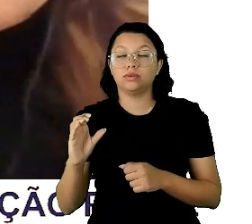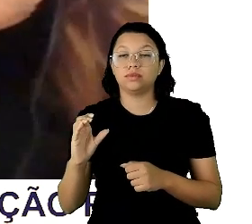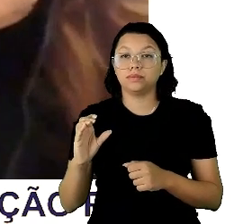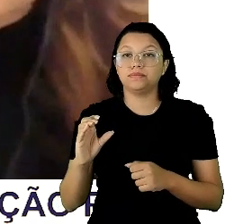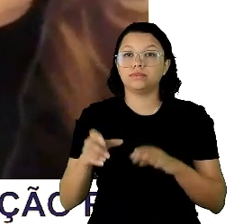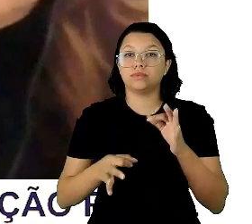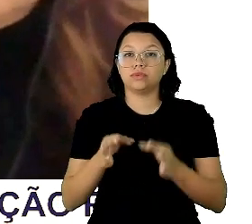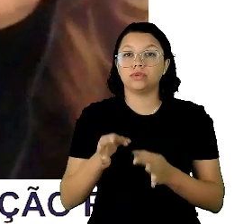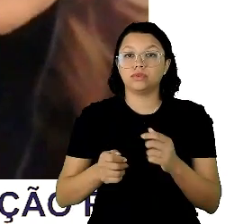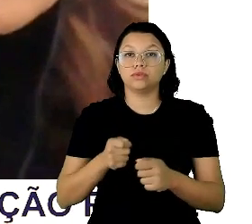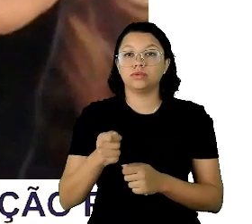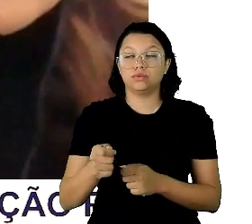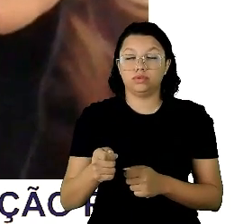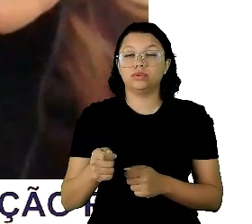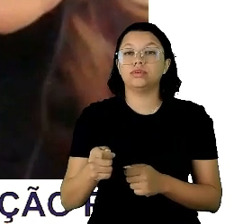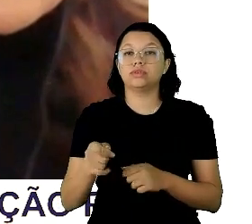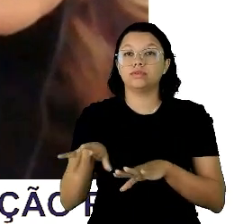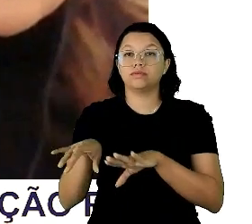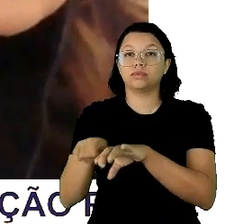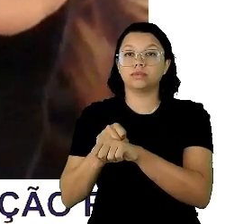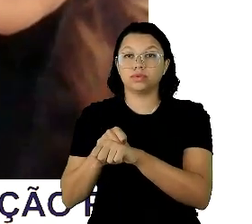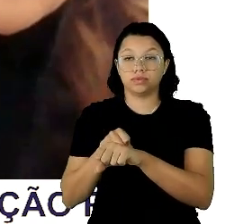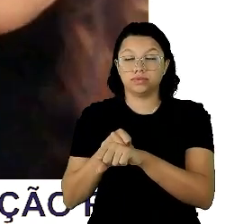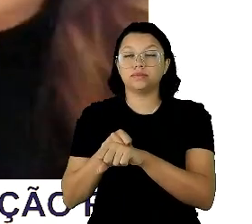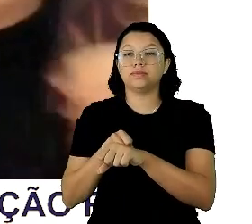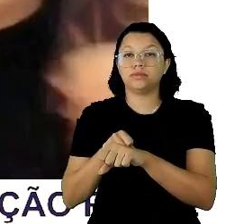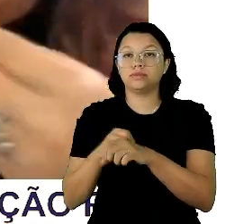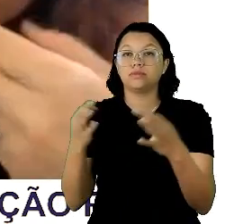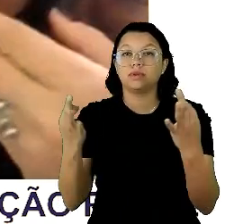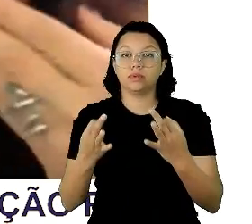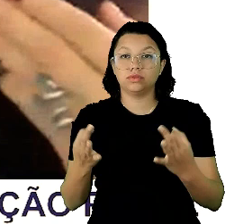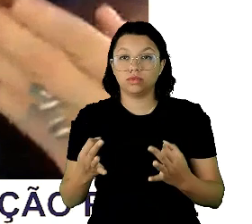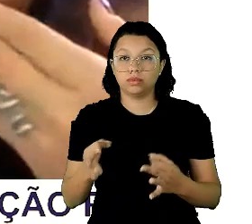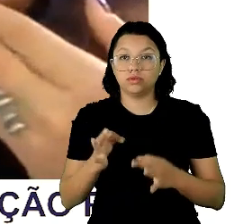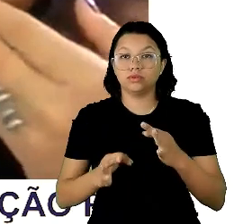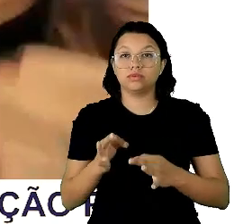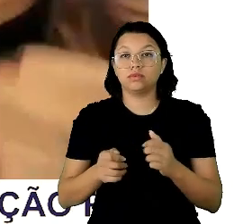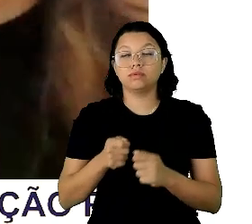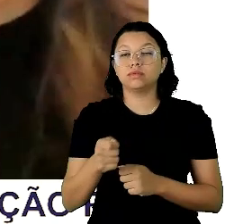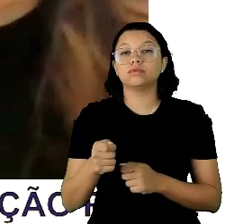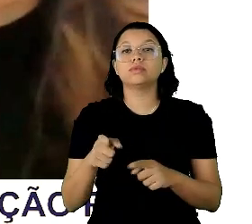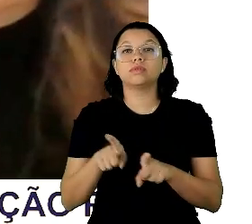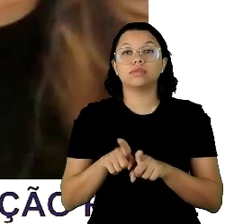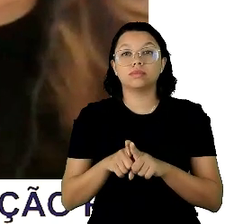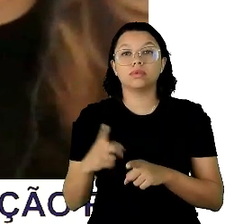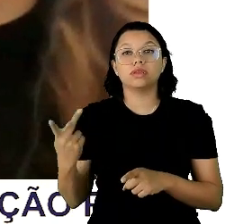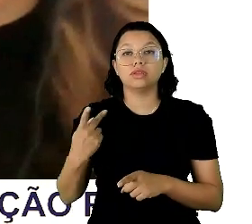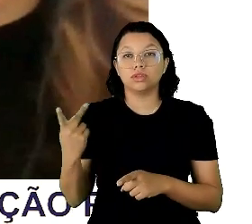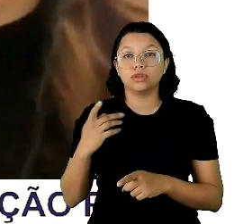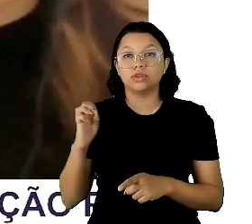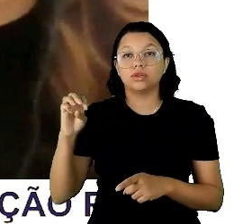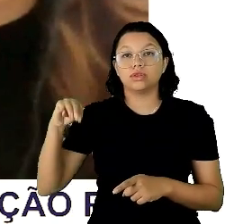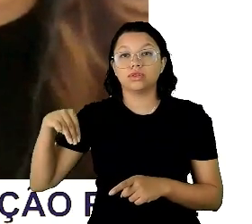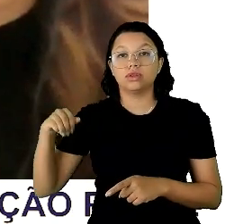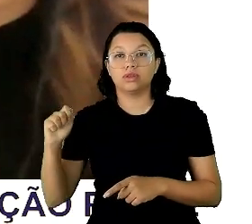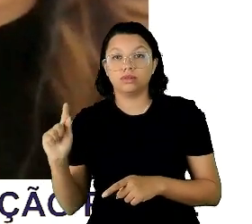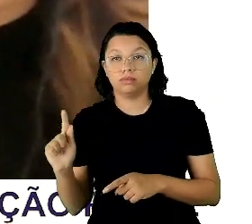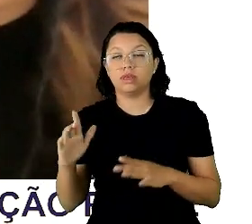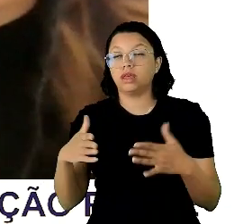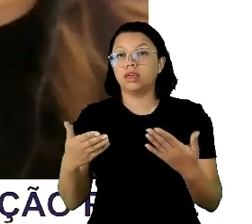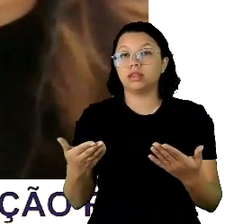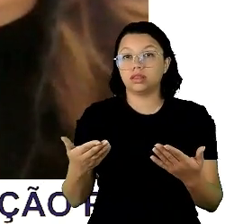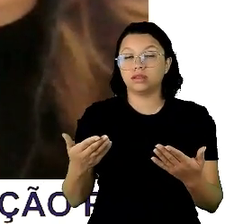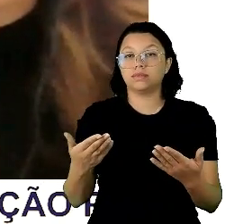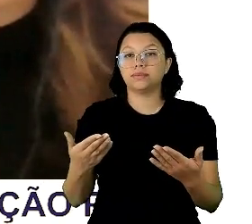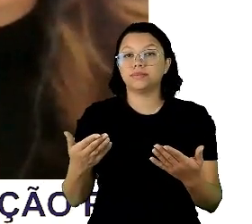Escola Nacional de Formação e Aperfeiçoamento de Magistrados, como da nossa EMAG. Então, eu